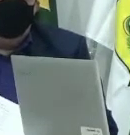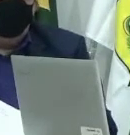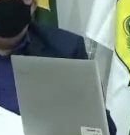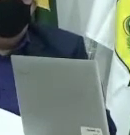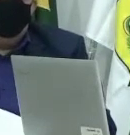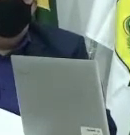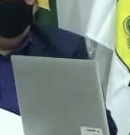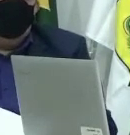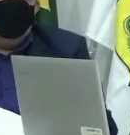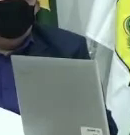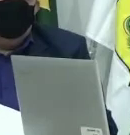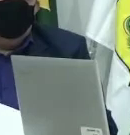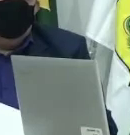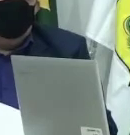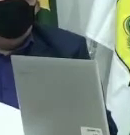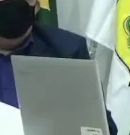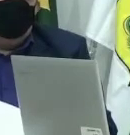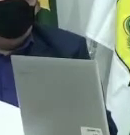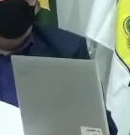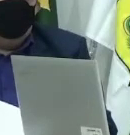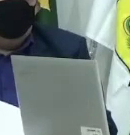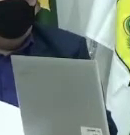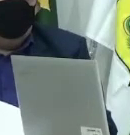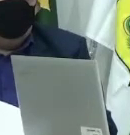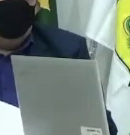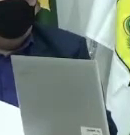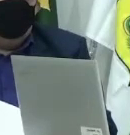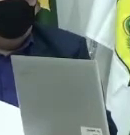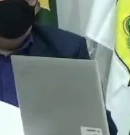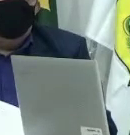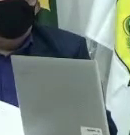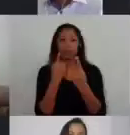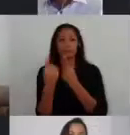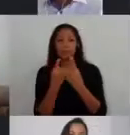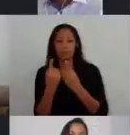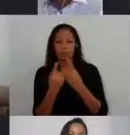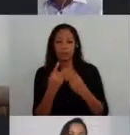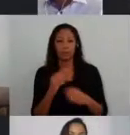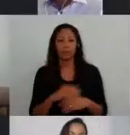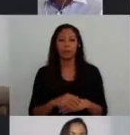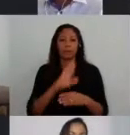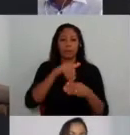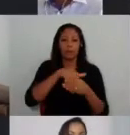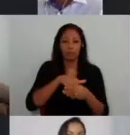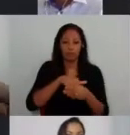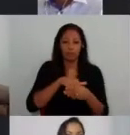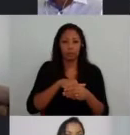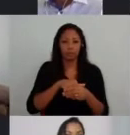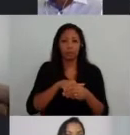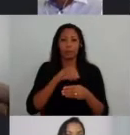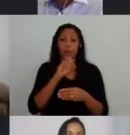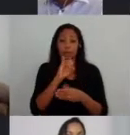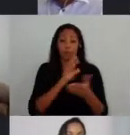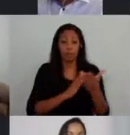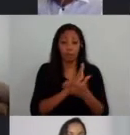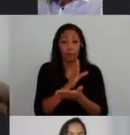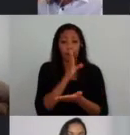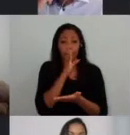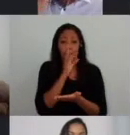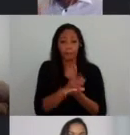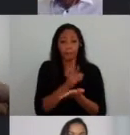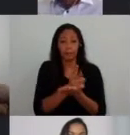única discussão e única votação. Em discussão, em votação, aqueles que aprovam permaneçam como se